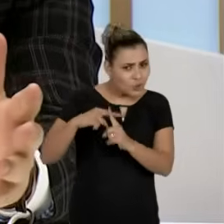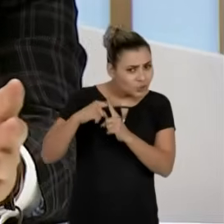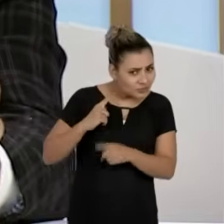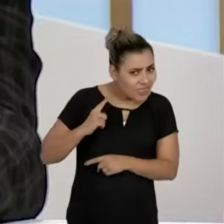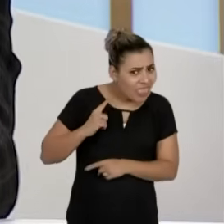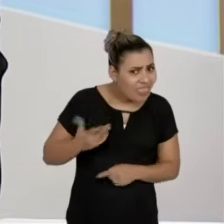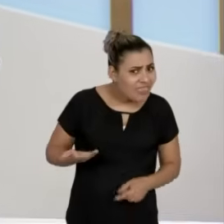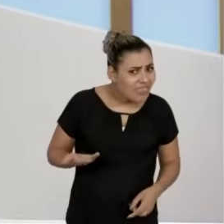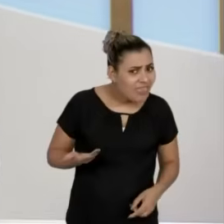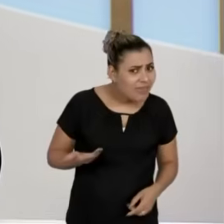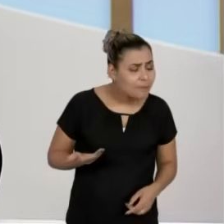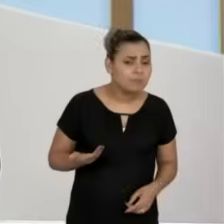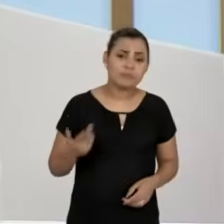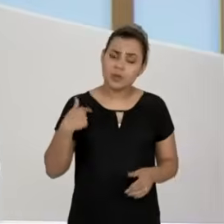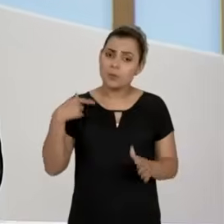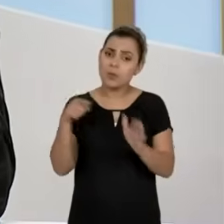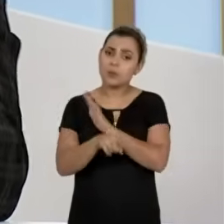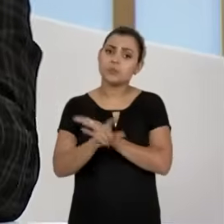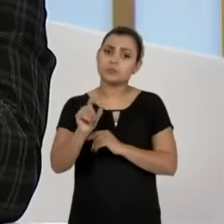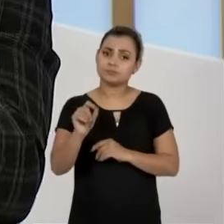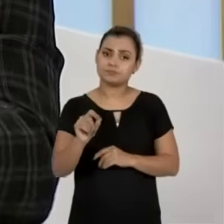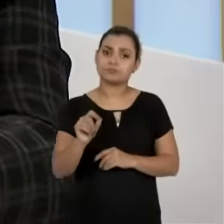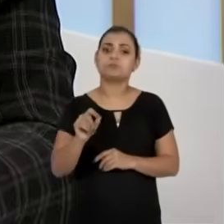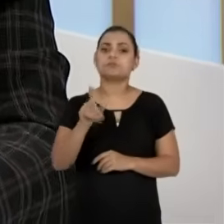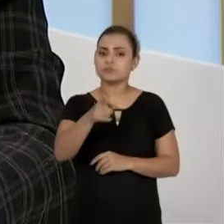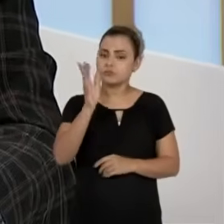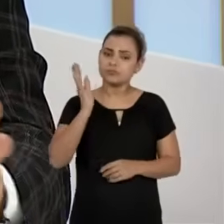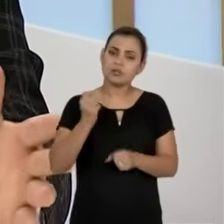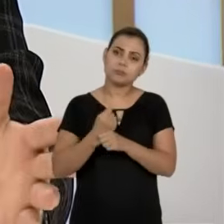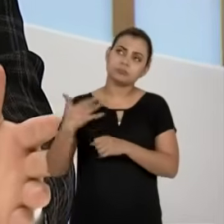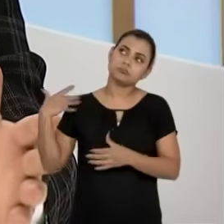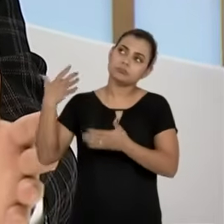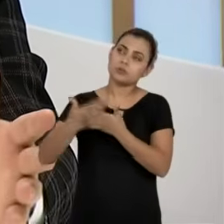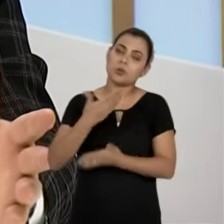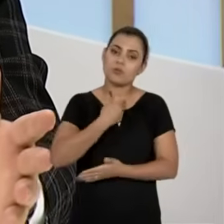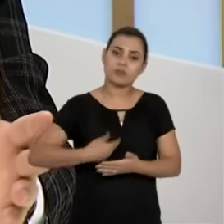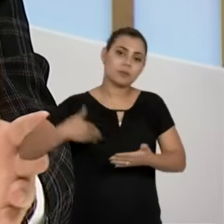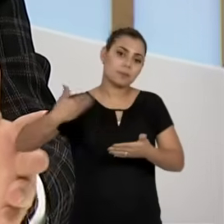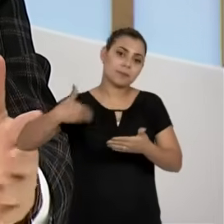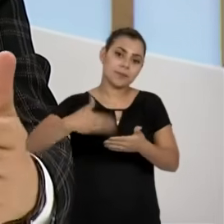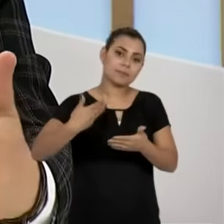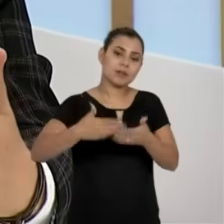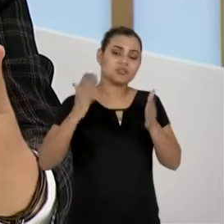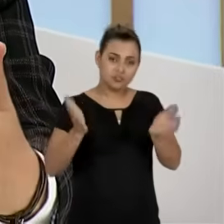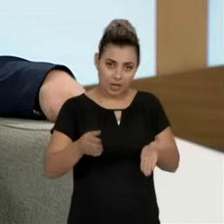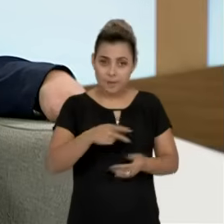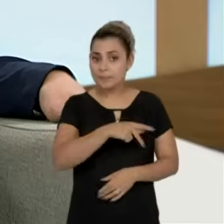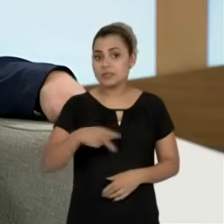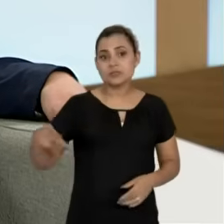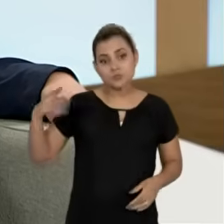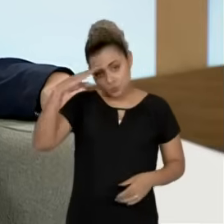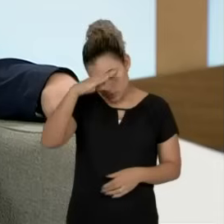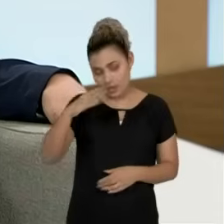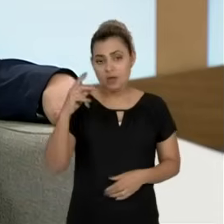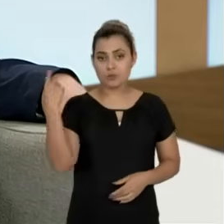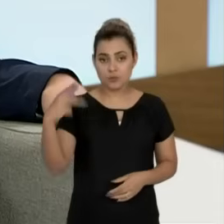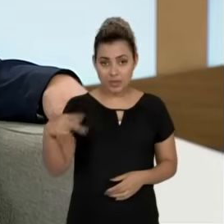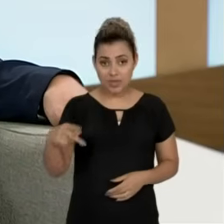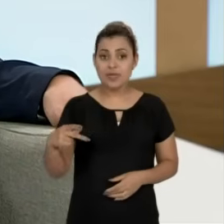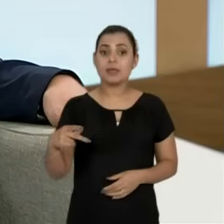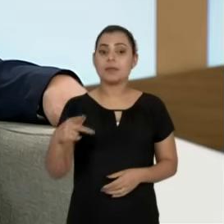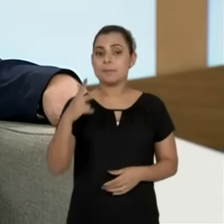positivo? Eu te pergunto o seguinte, que você está lá, já passou vários governos na sua frente. O Bolsonaro é um cara que